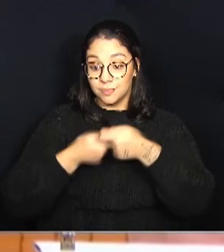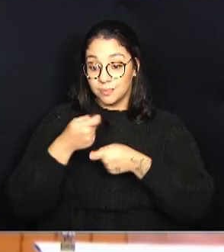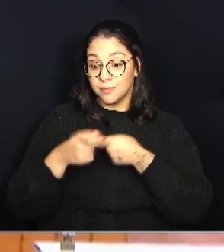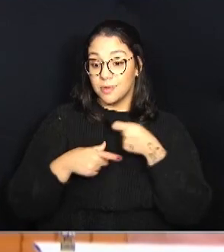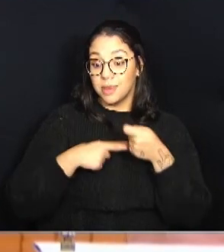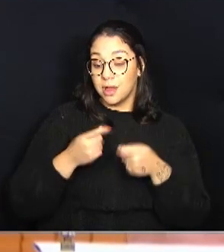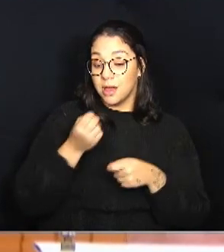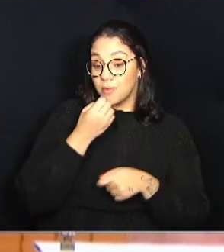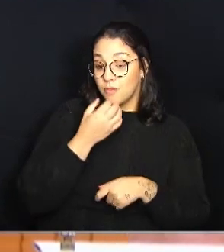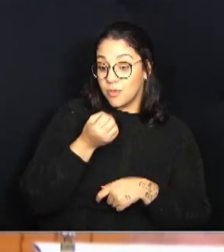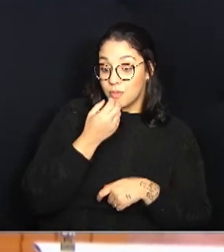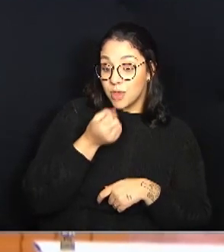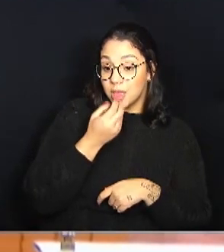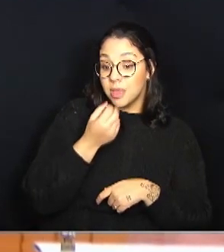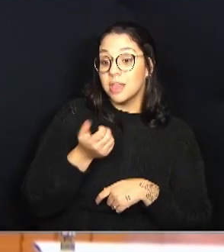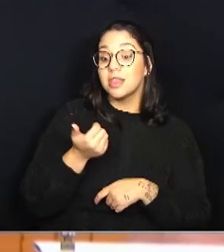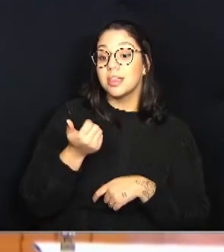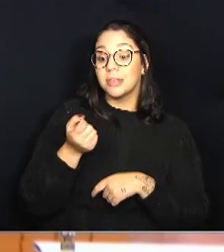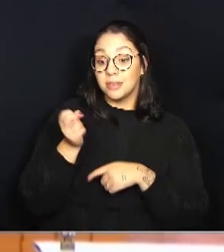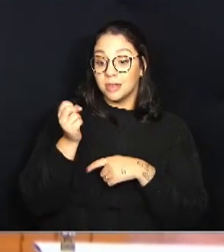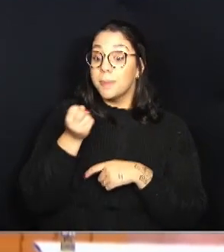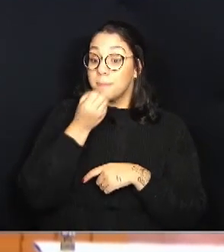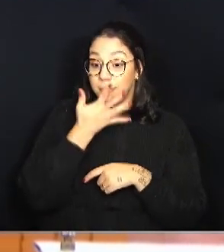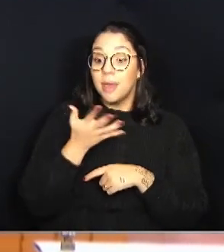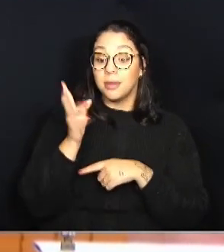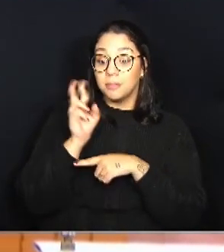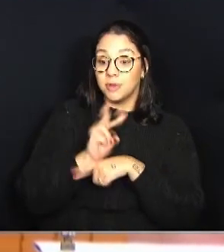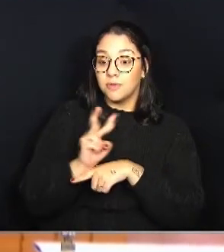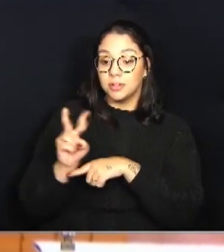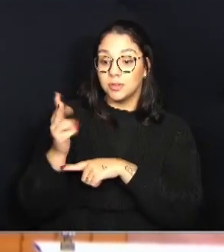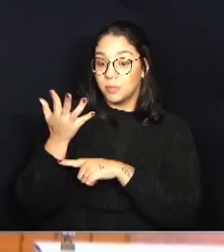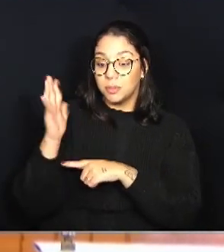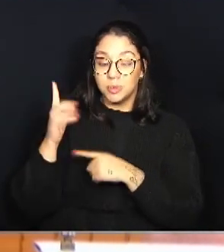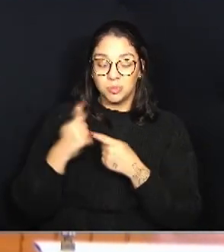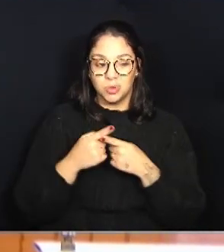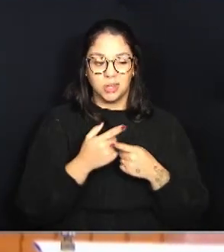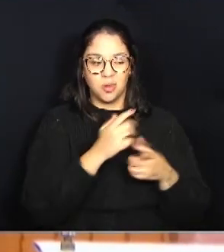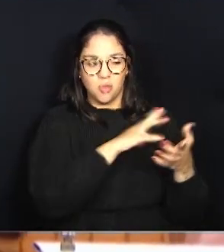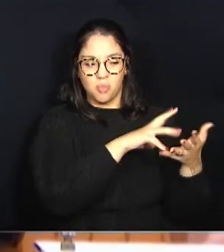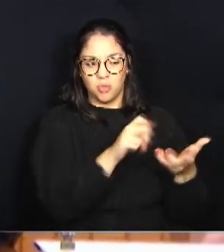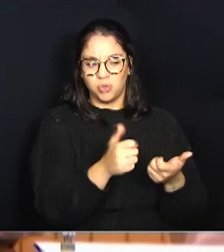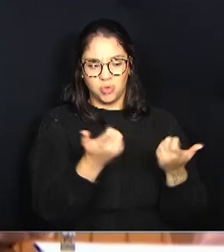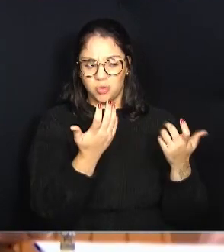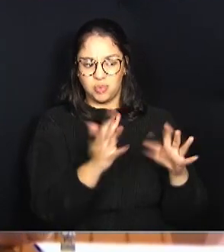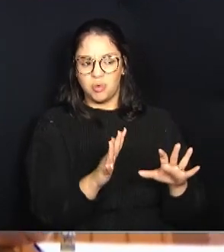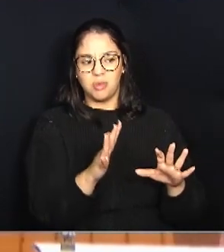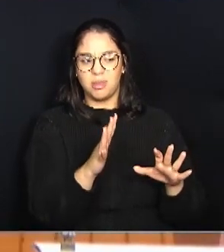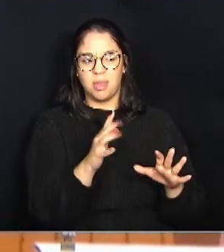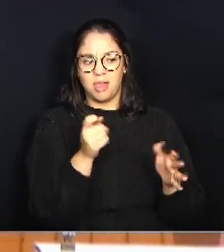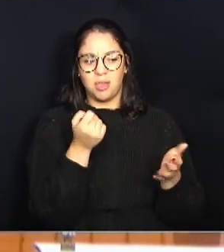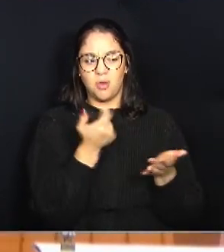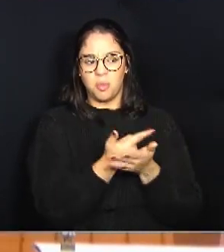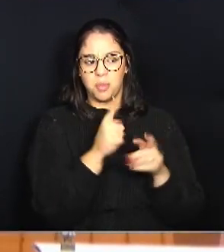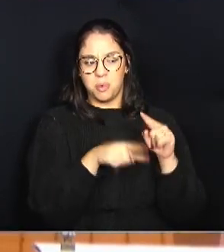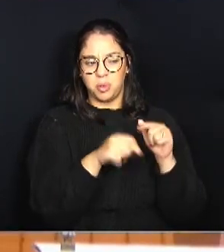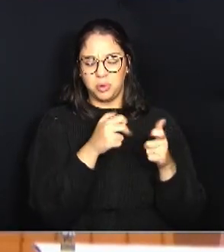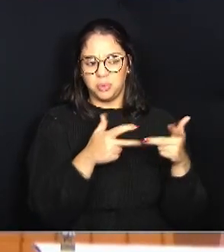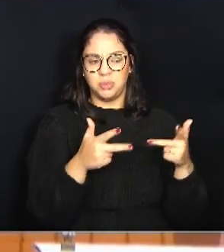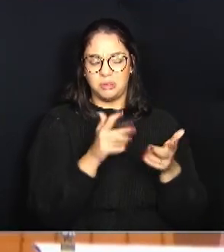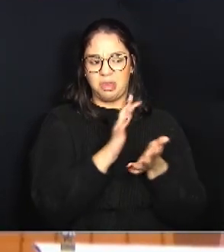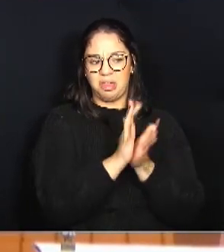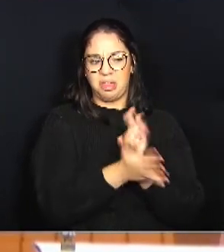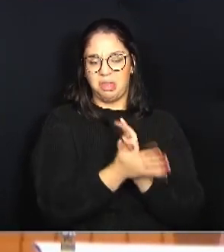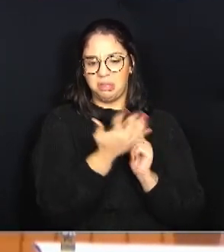da preservação ambiental, porque o mundo não quer comprar produtos de quem destrói a natureza. Em pequenas